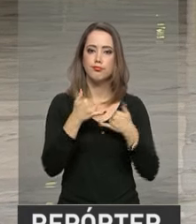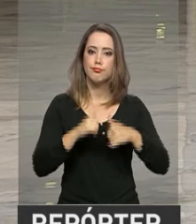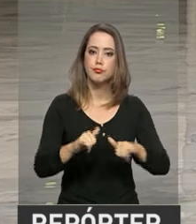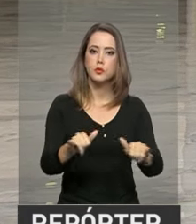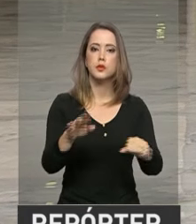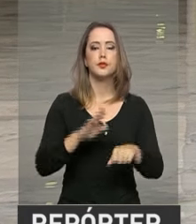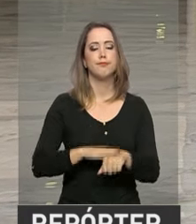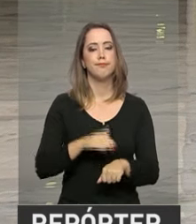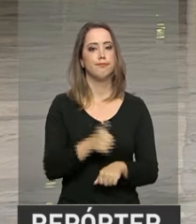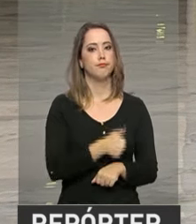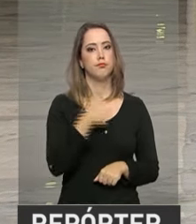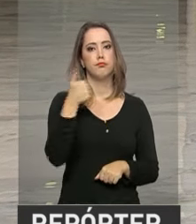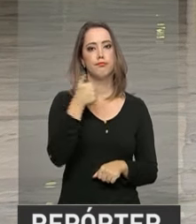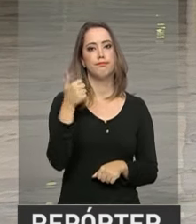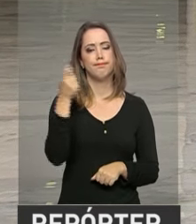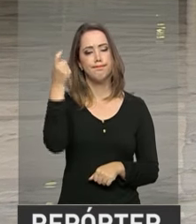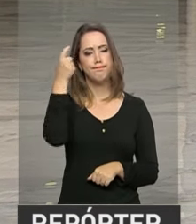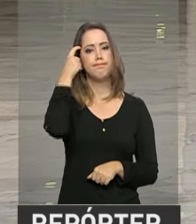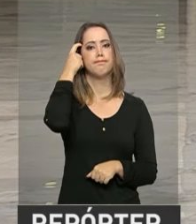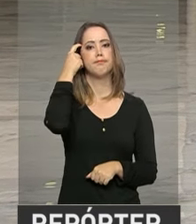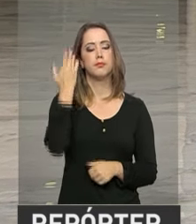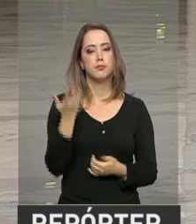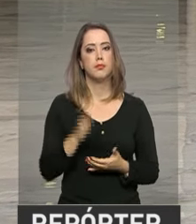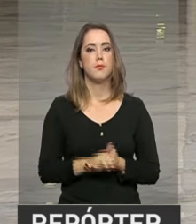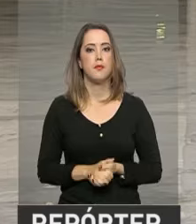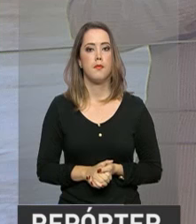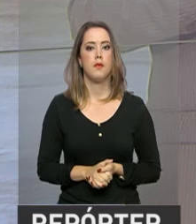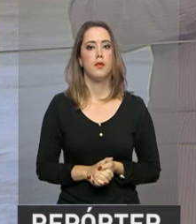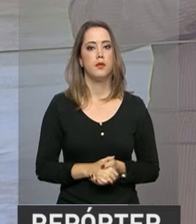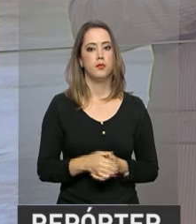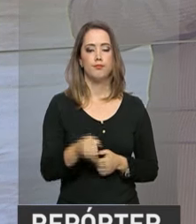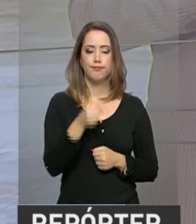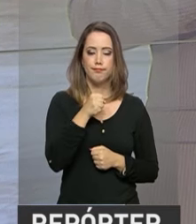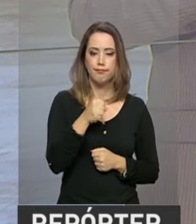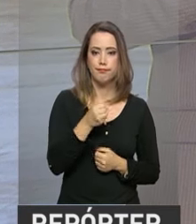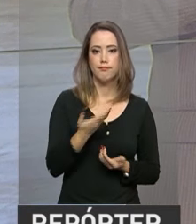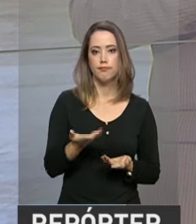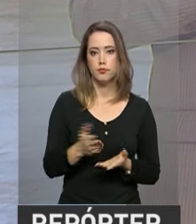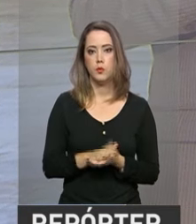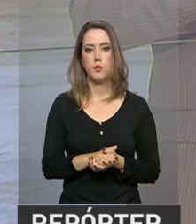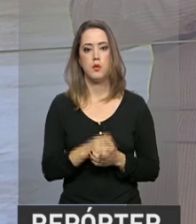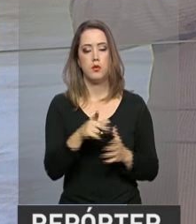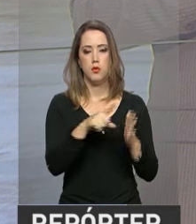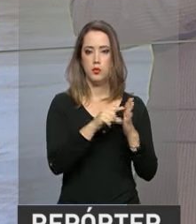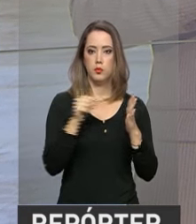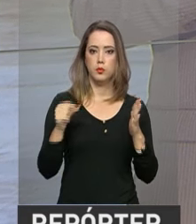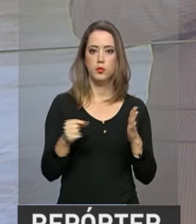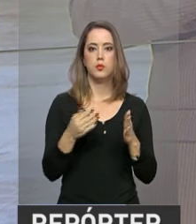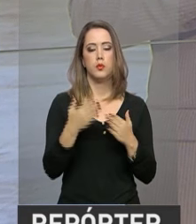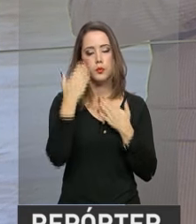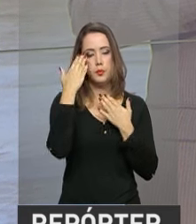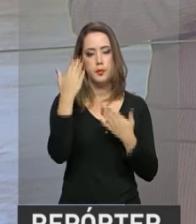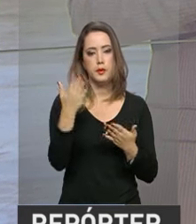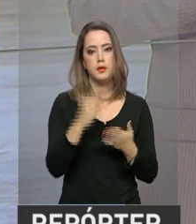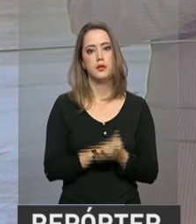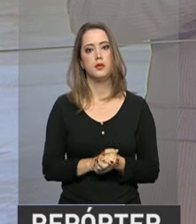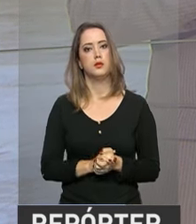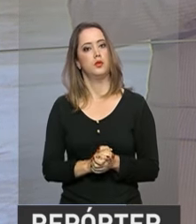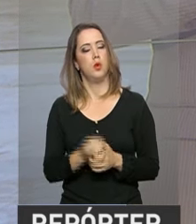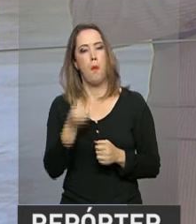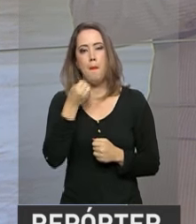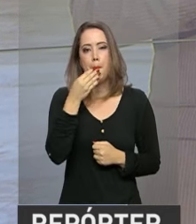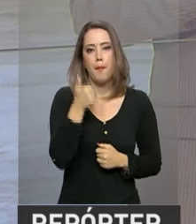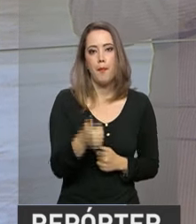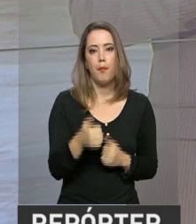mais eficiente e consciente principalmente, né, Jaime? João Pedro Neto, ao vivo do Palácio do Planalto. Obrigado, João, por essa ótima